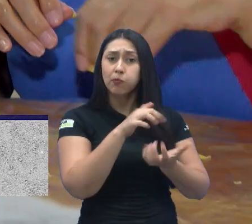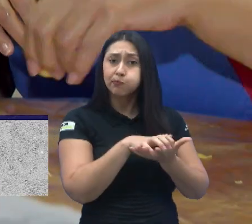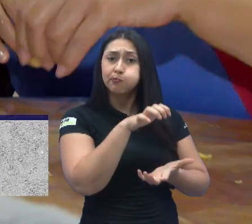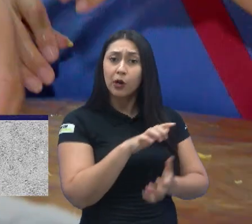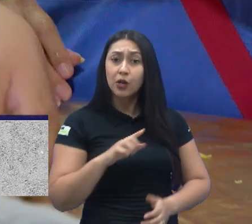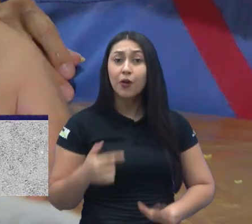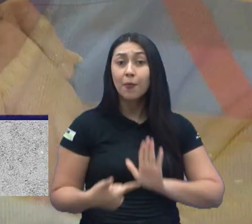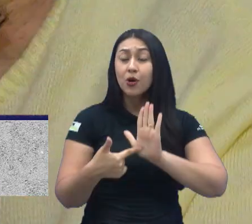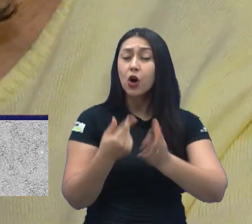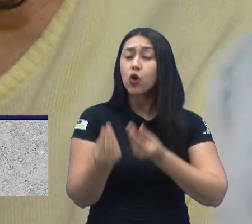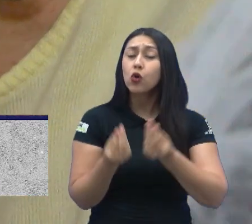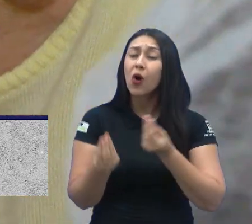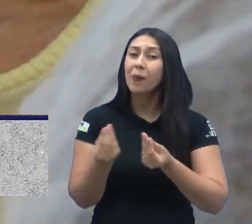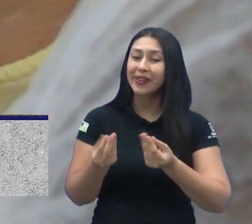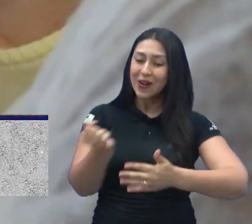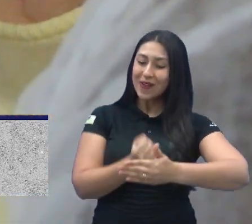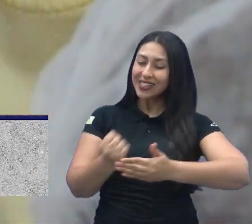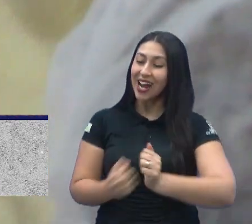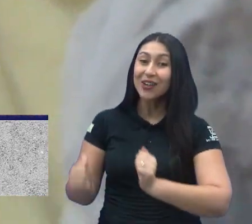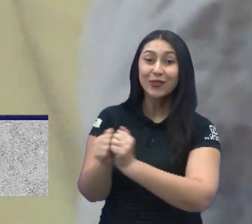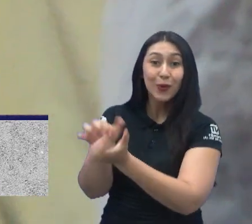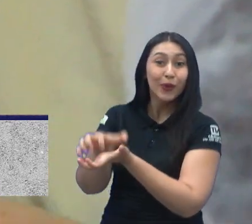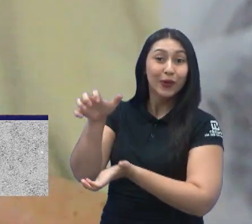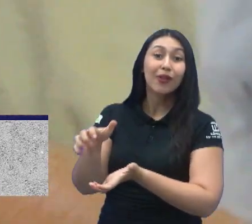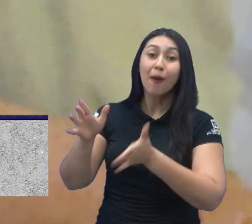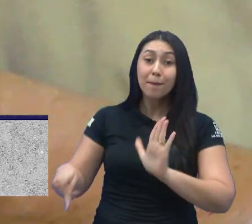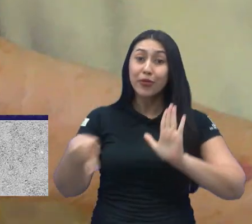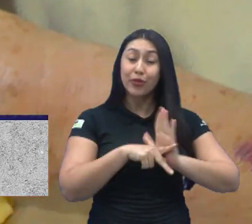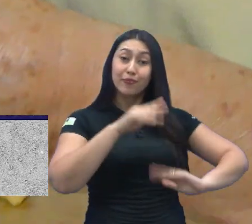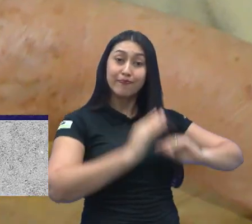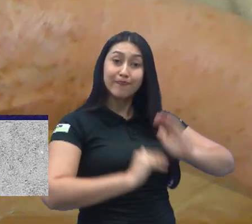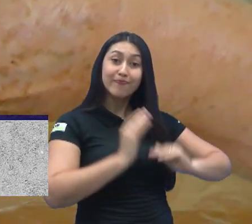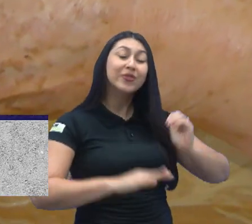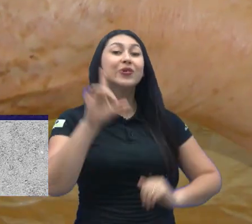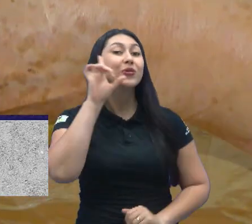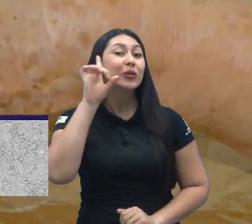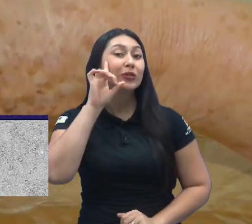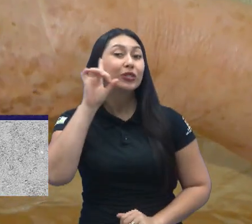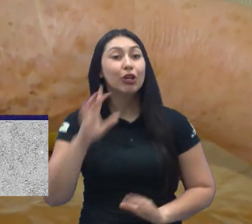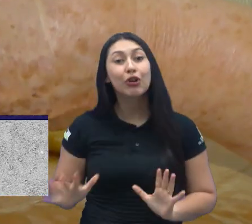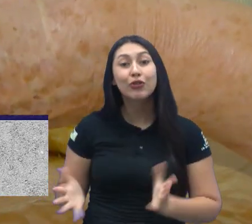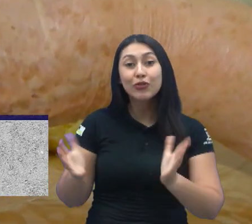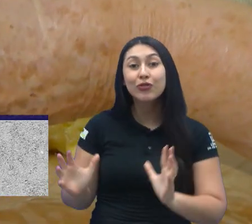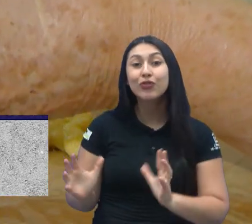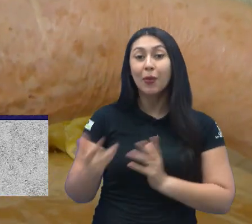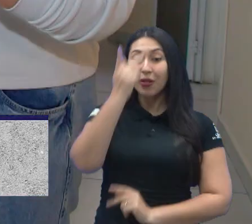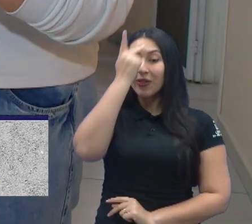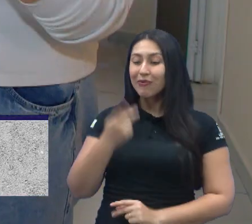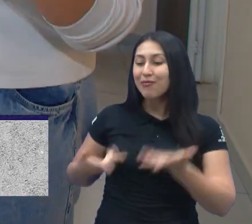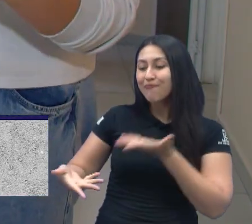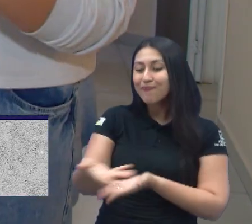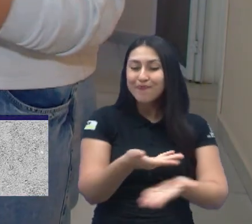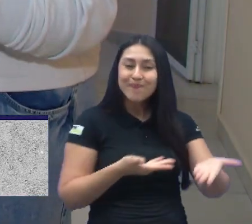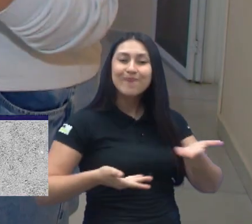aos moradores faz parte das atividades no dia a dia. Momentos que estimulam a autonomia, convívio e bem-estar.